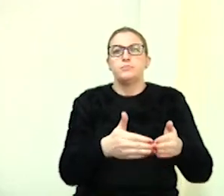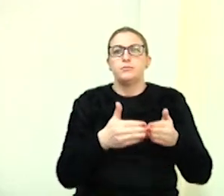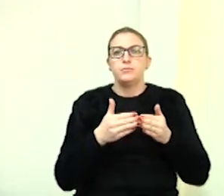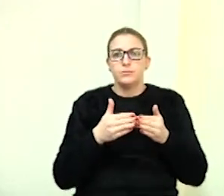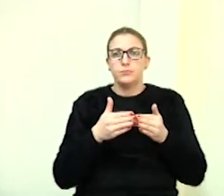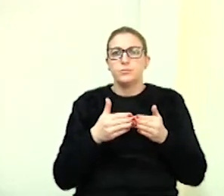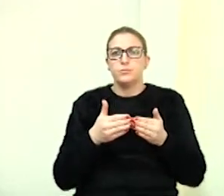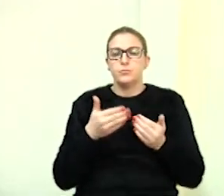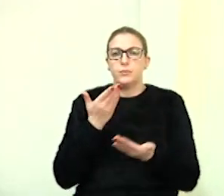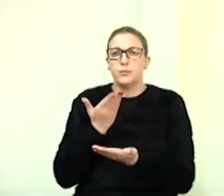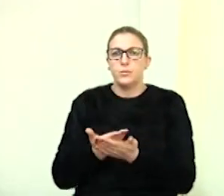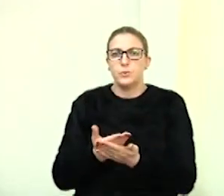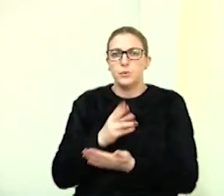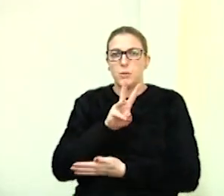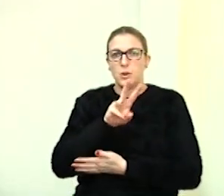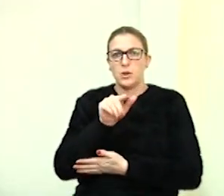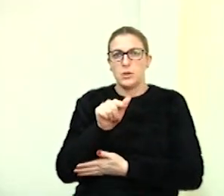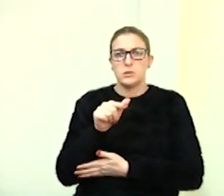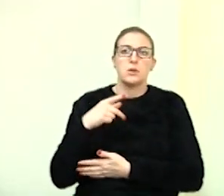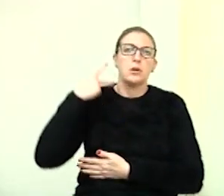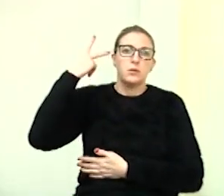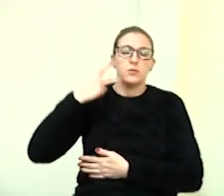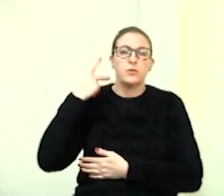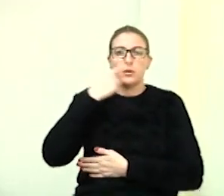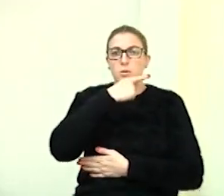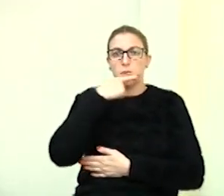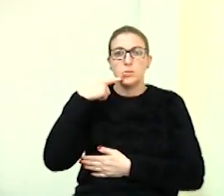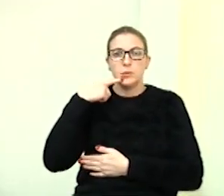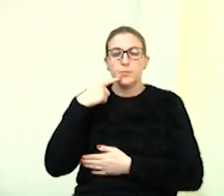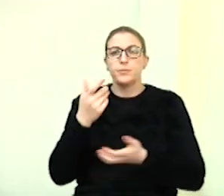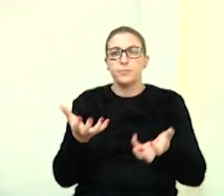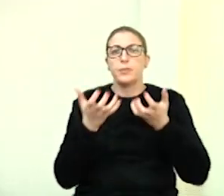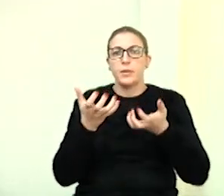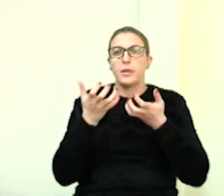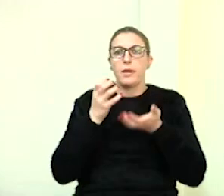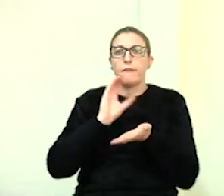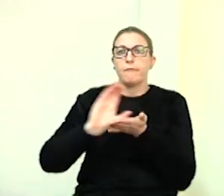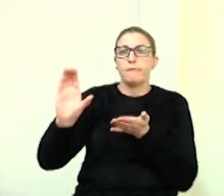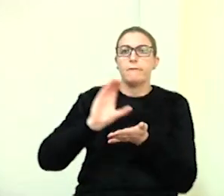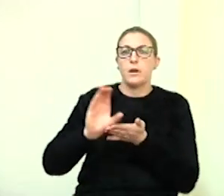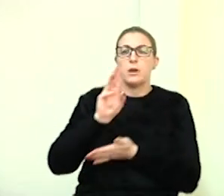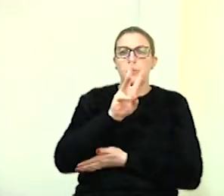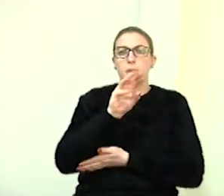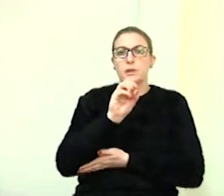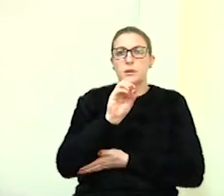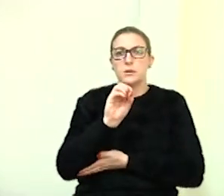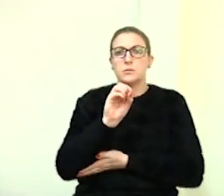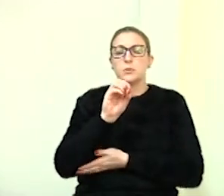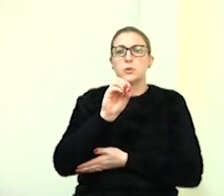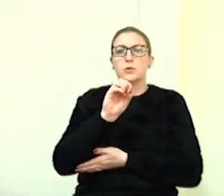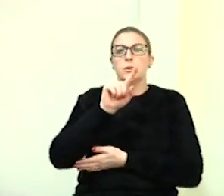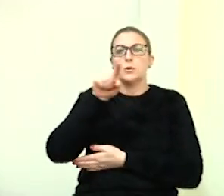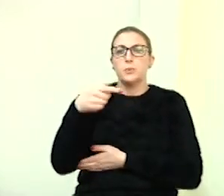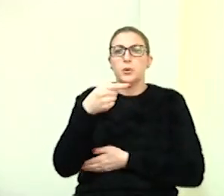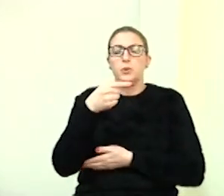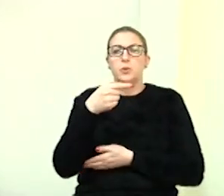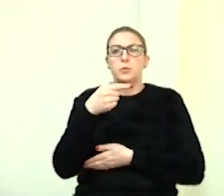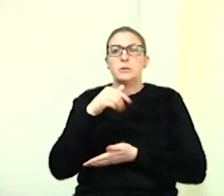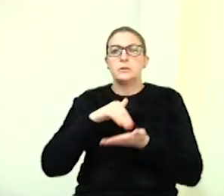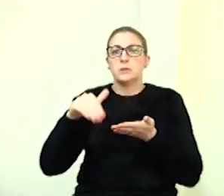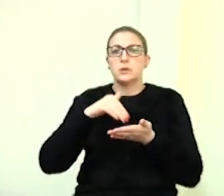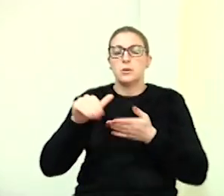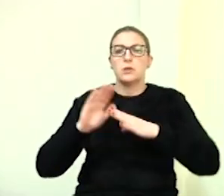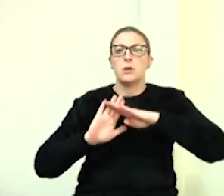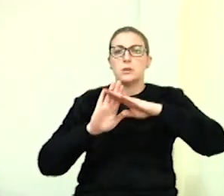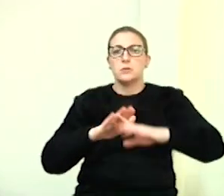Claudemir Daraújo. Requer o repasso no valor de trezentos mil da sobra do orçamento da Câmara para a Secretaria de Assistência Social. Requerimento número trinta